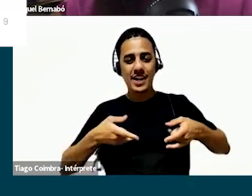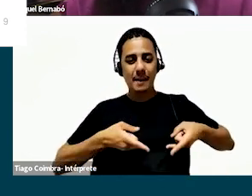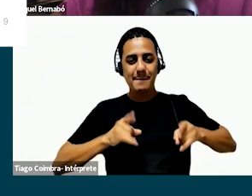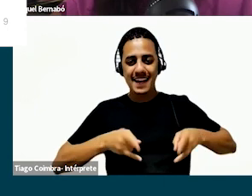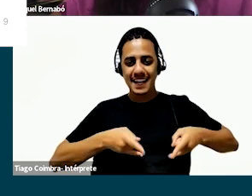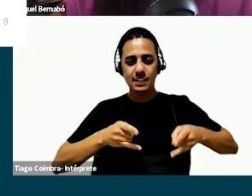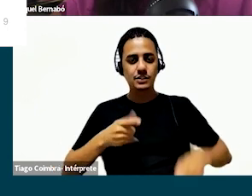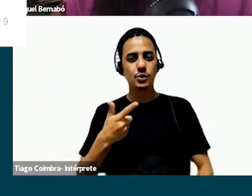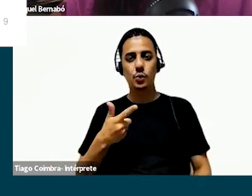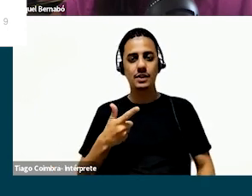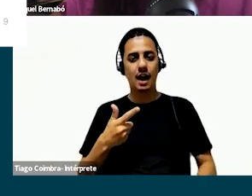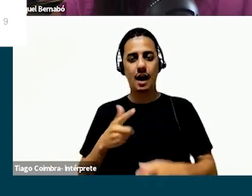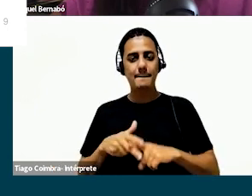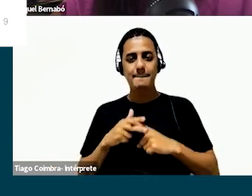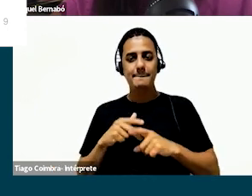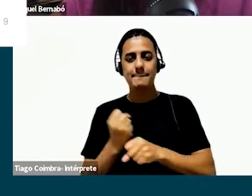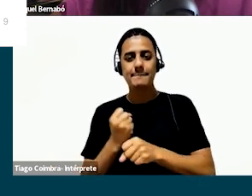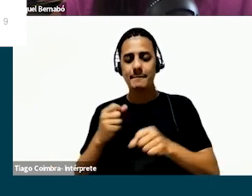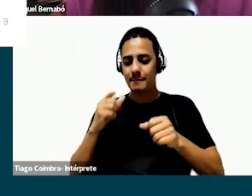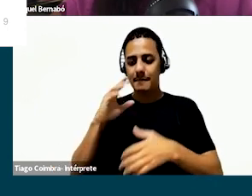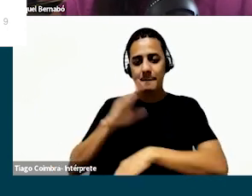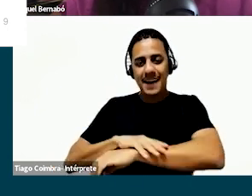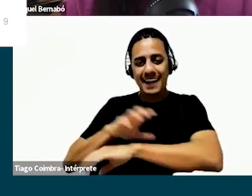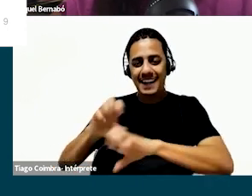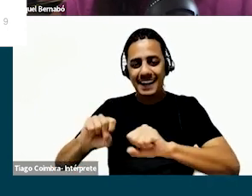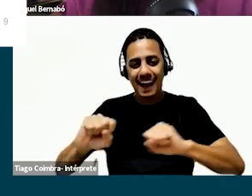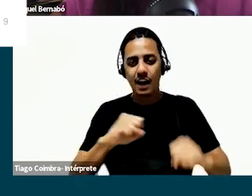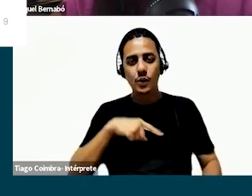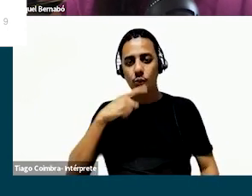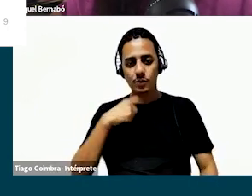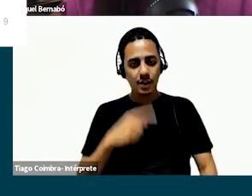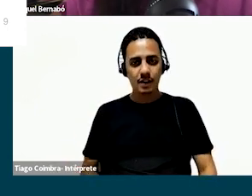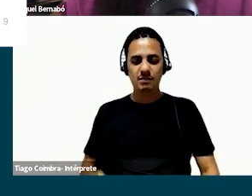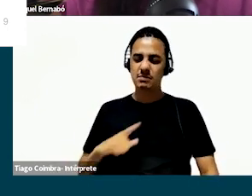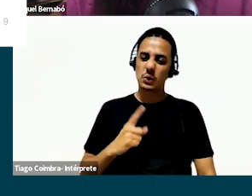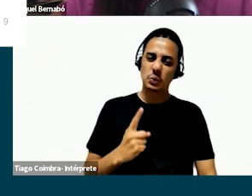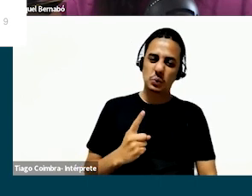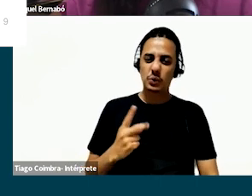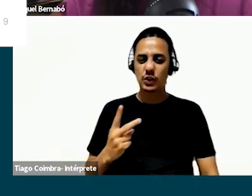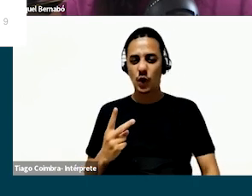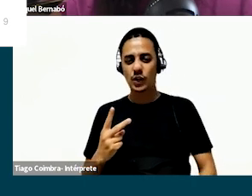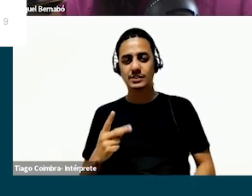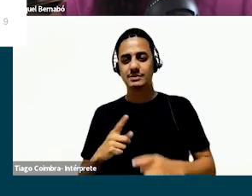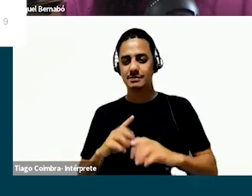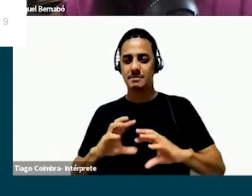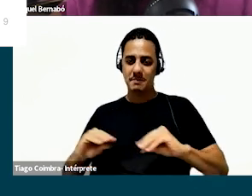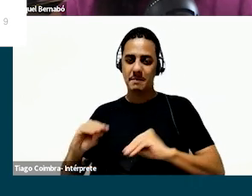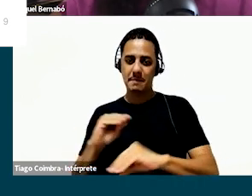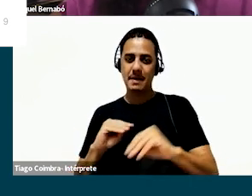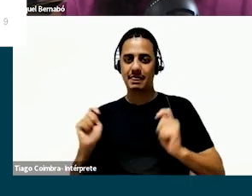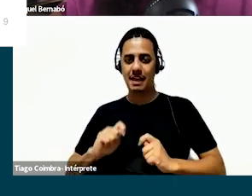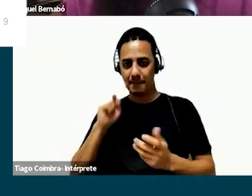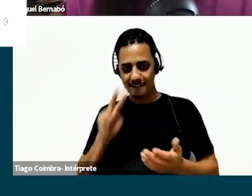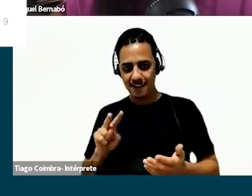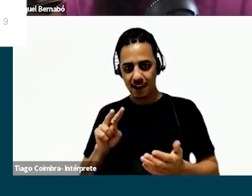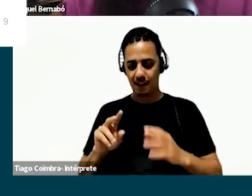eles descobriram que a maioria dos berços não ficavam montados nas lojas físicas. Simples assim. Eles tinham montados ali